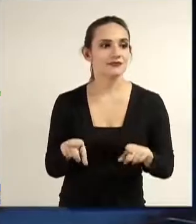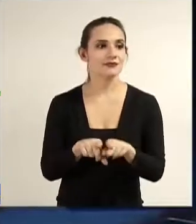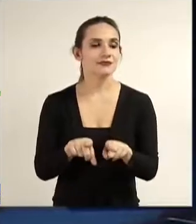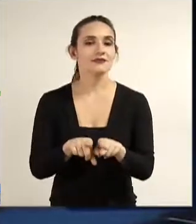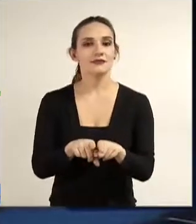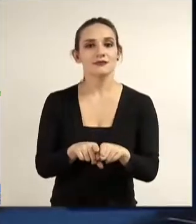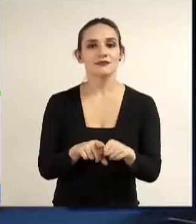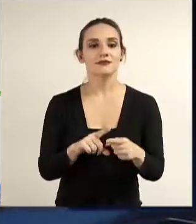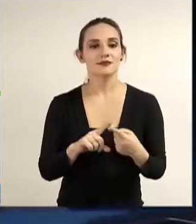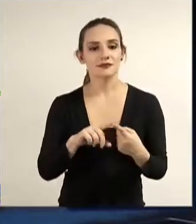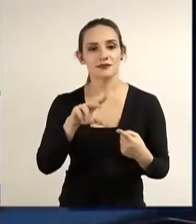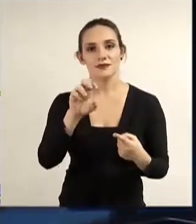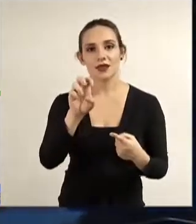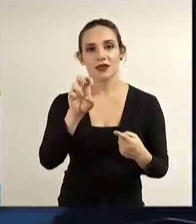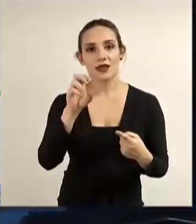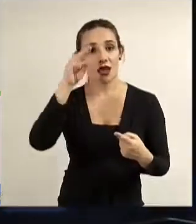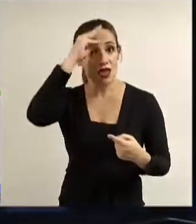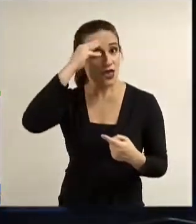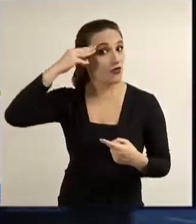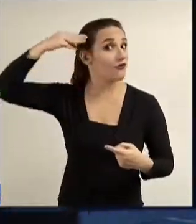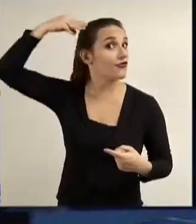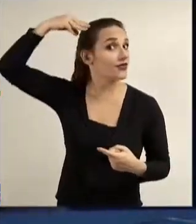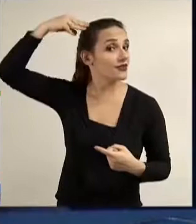deputado Evander Vendramini,